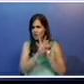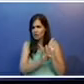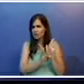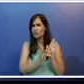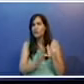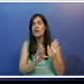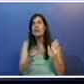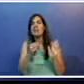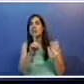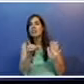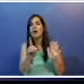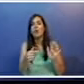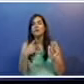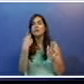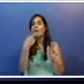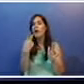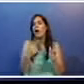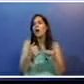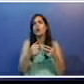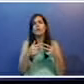o texto não sendo voltado